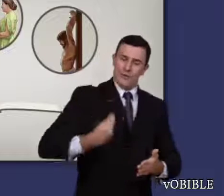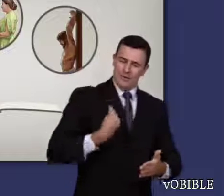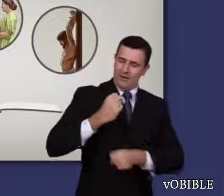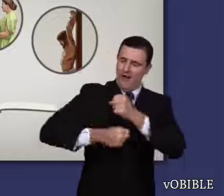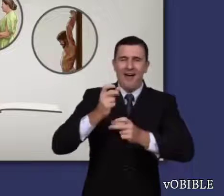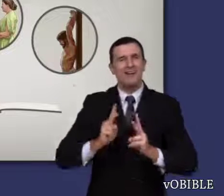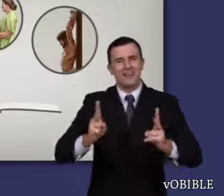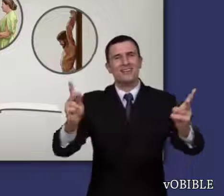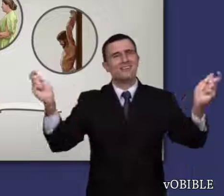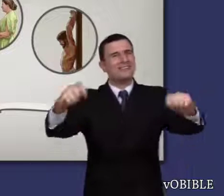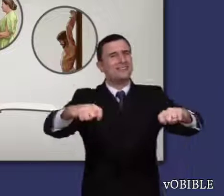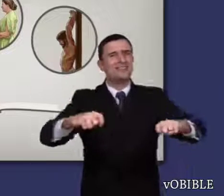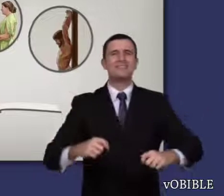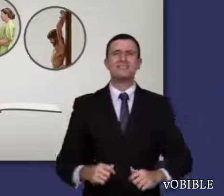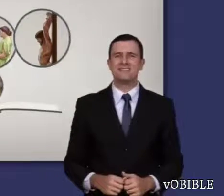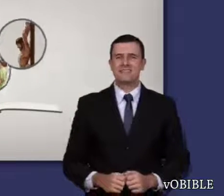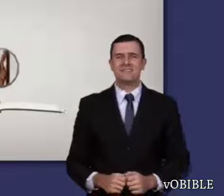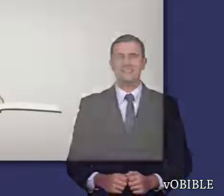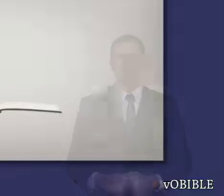Jesus, o Rei do Reino de Deus.